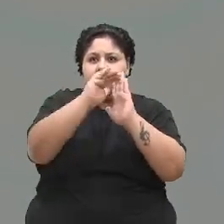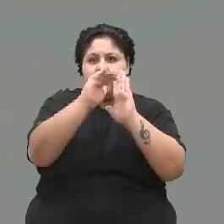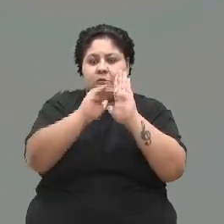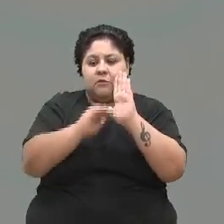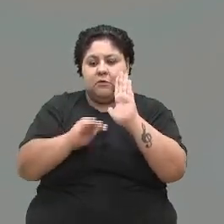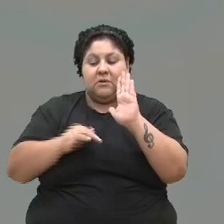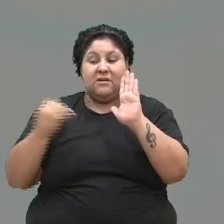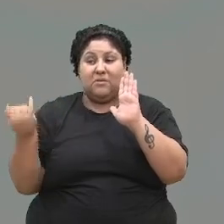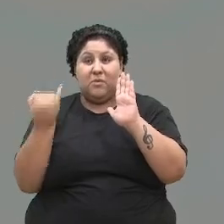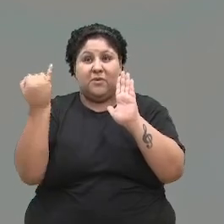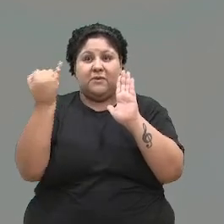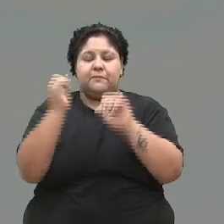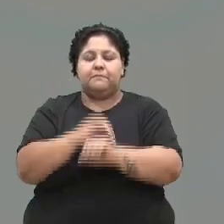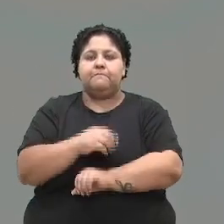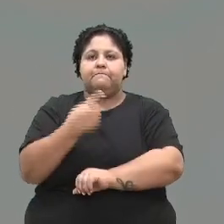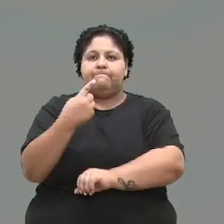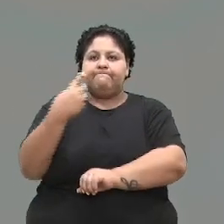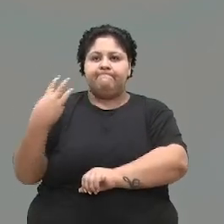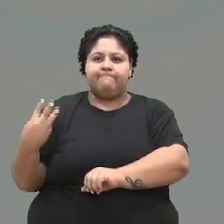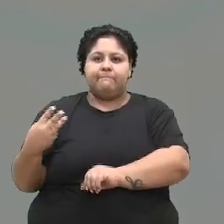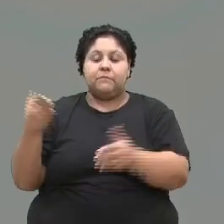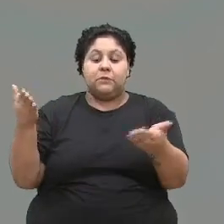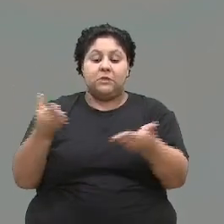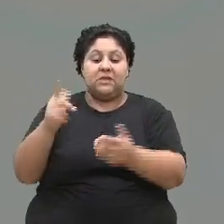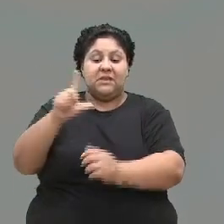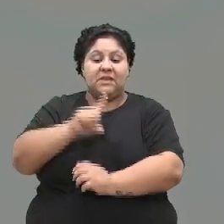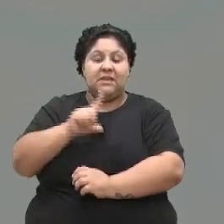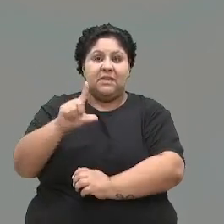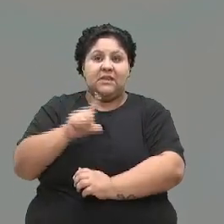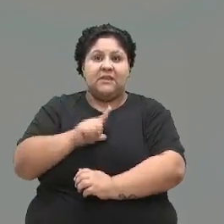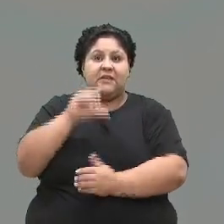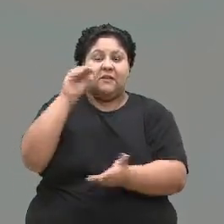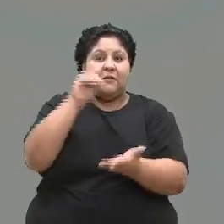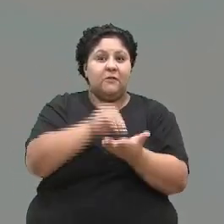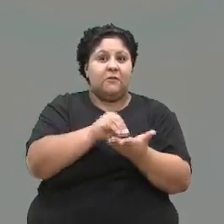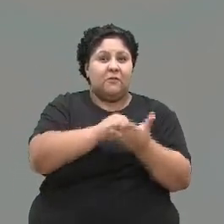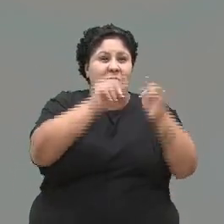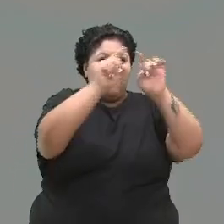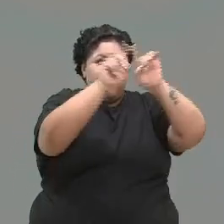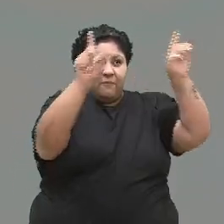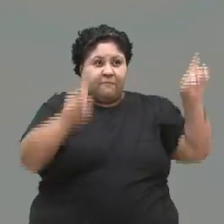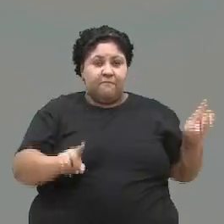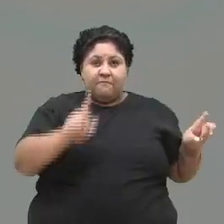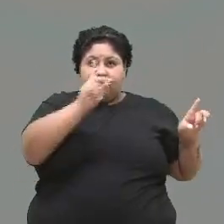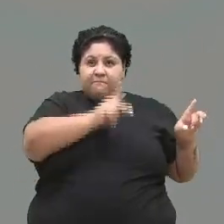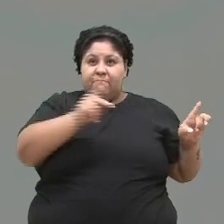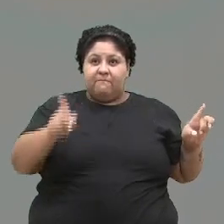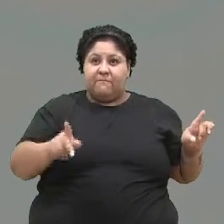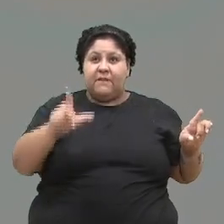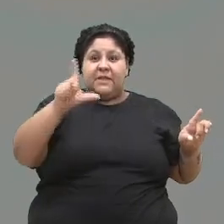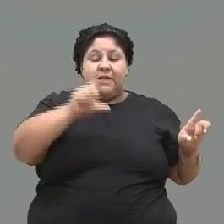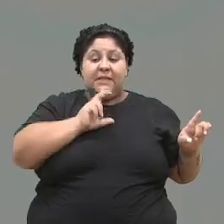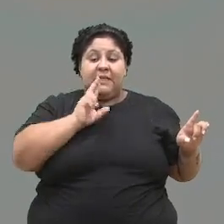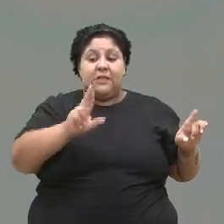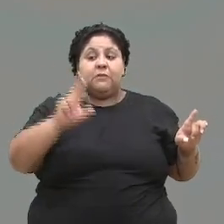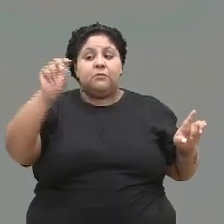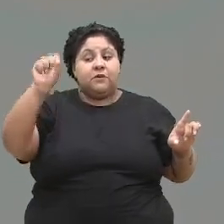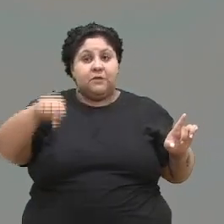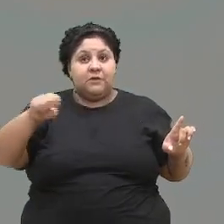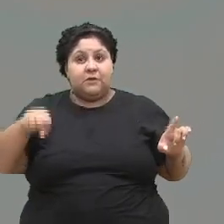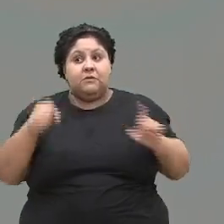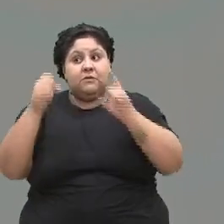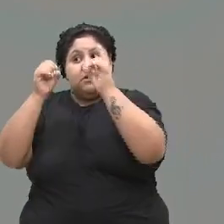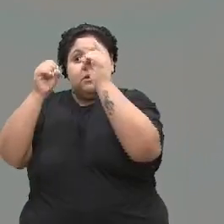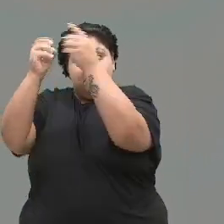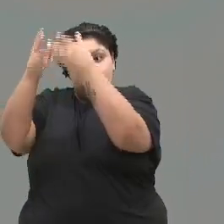relevância. 13. Atualmente existe déficit no quadro de professores? Se a resposta for positiva,